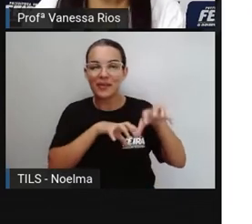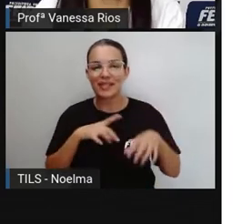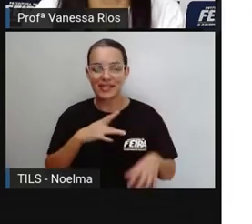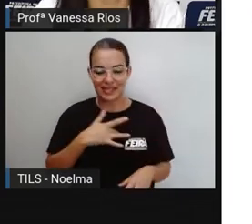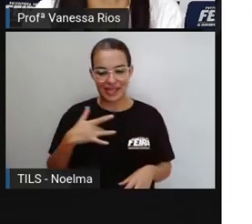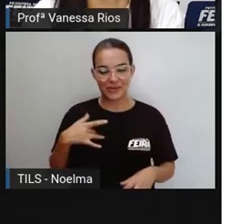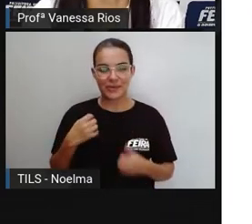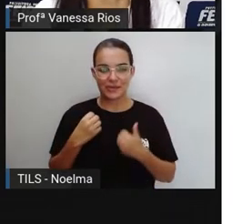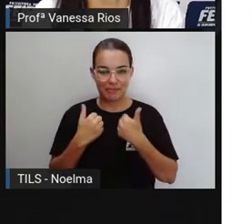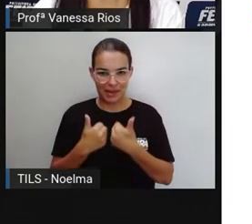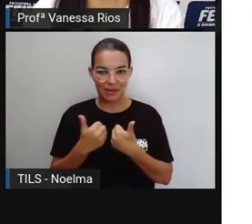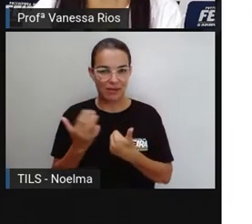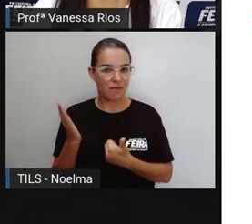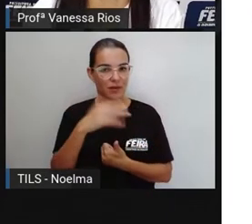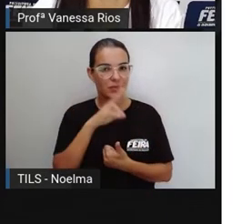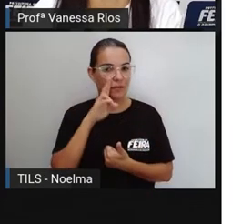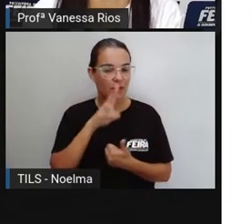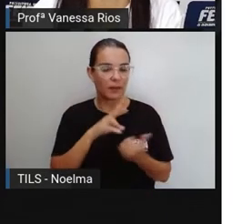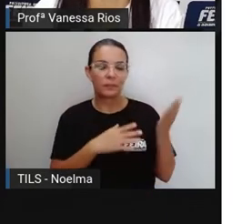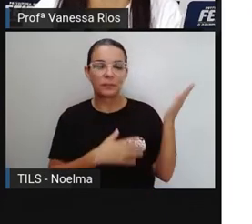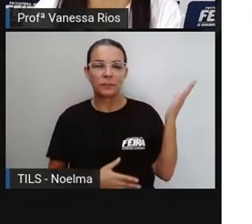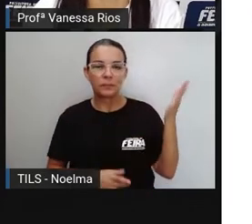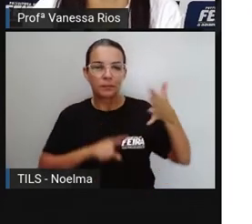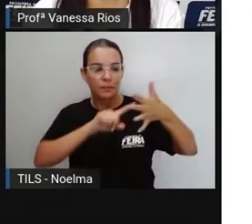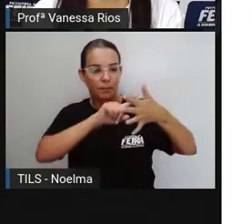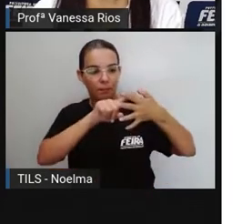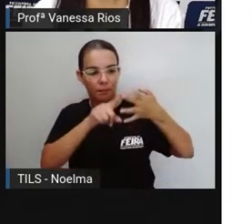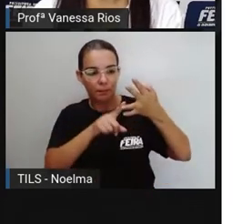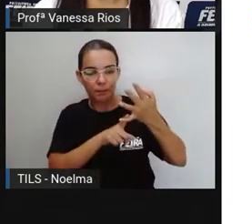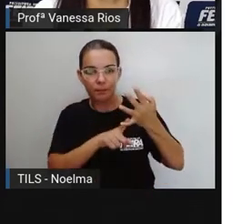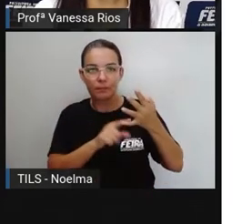nossa saúde. Então, vamos observar. Olhem só.